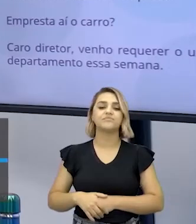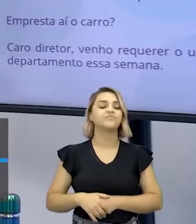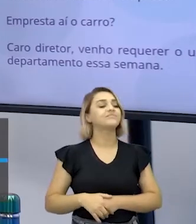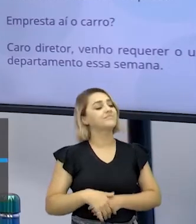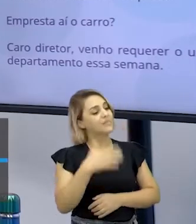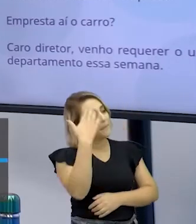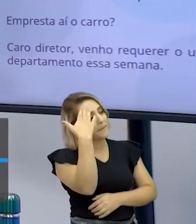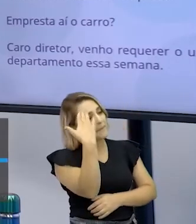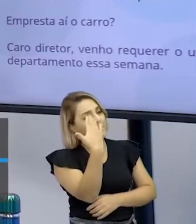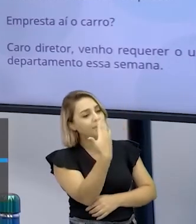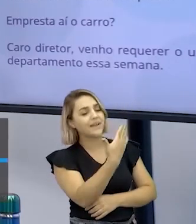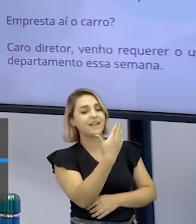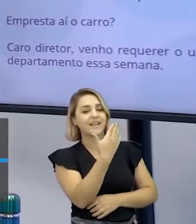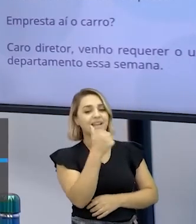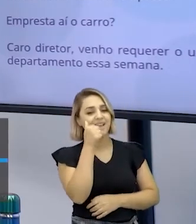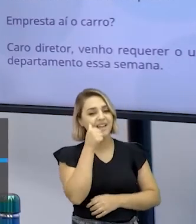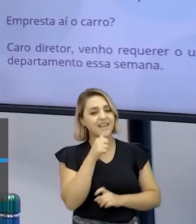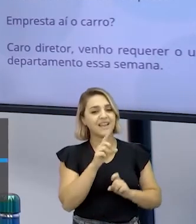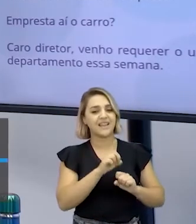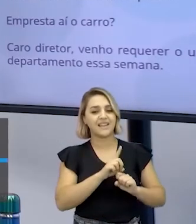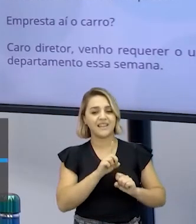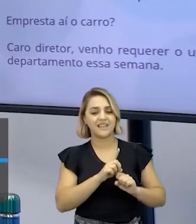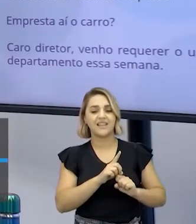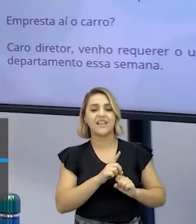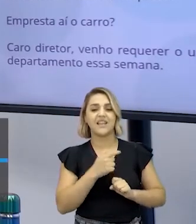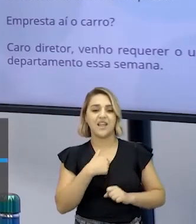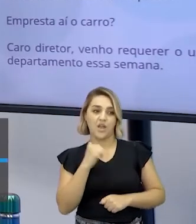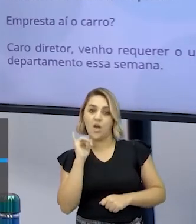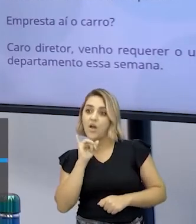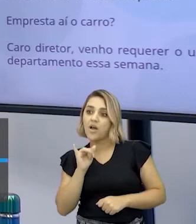doutor. Vou avisar minha família. Ok.